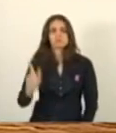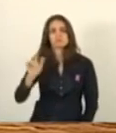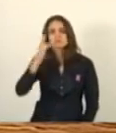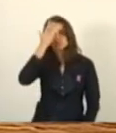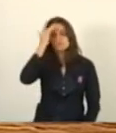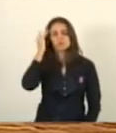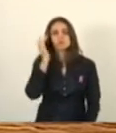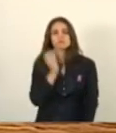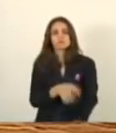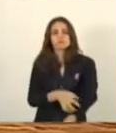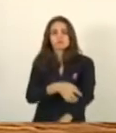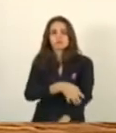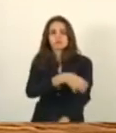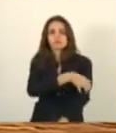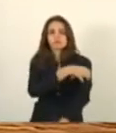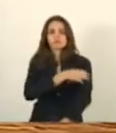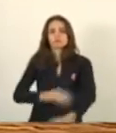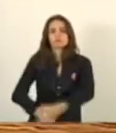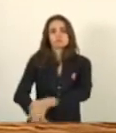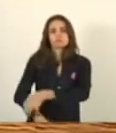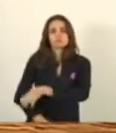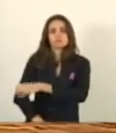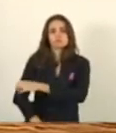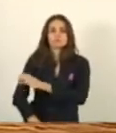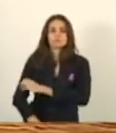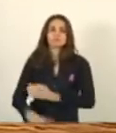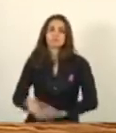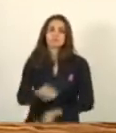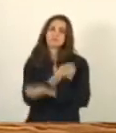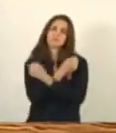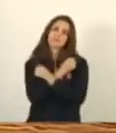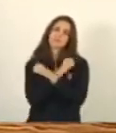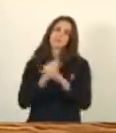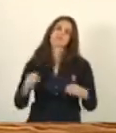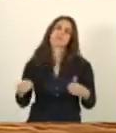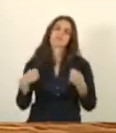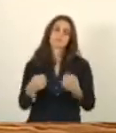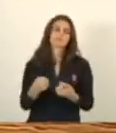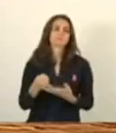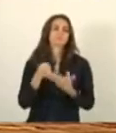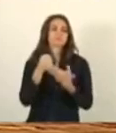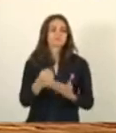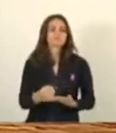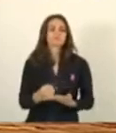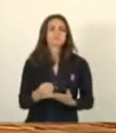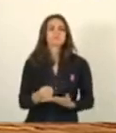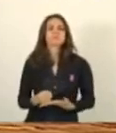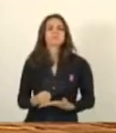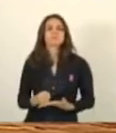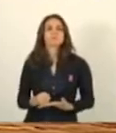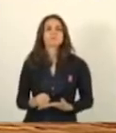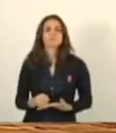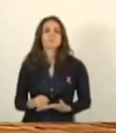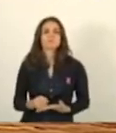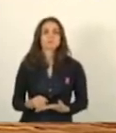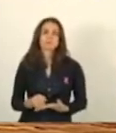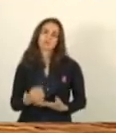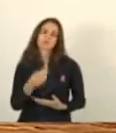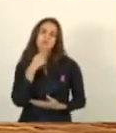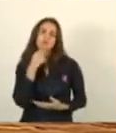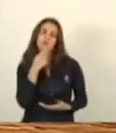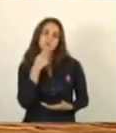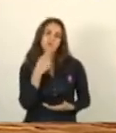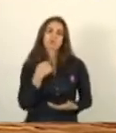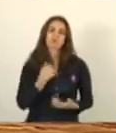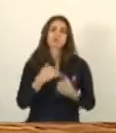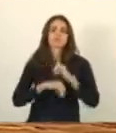que eu quero abraçar, além daqueles que eu não posso fazer nesse momento, mas deixo aqui o